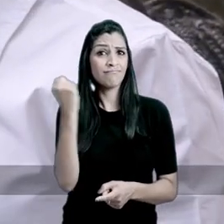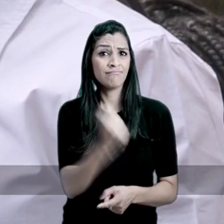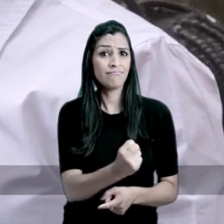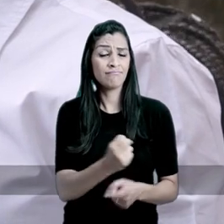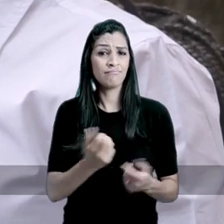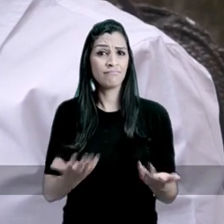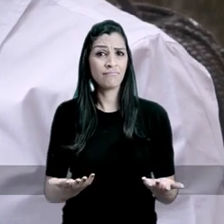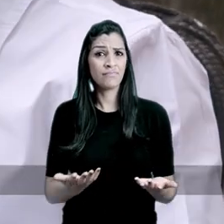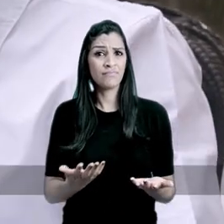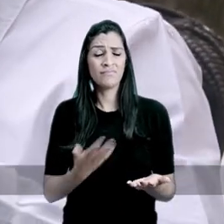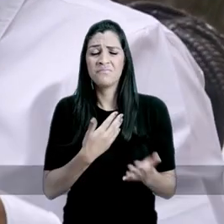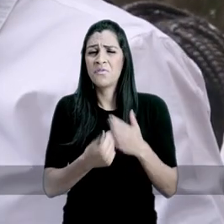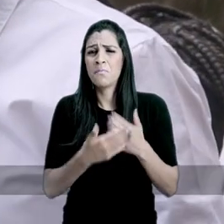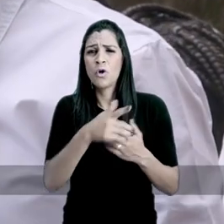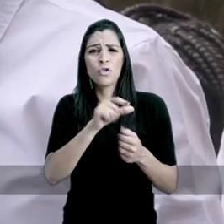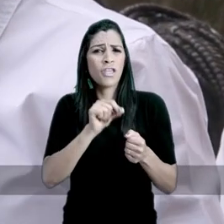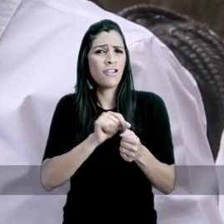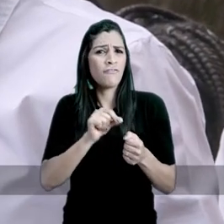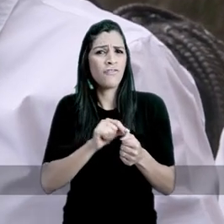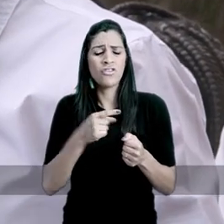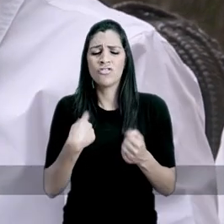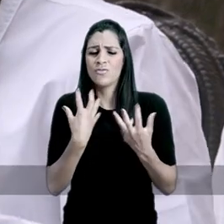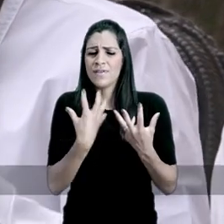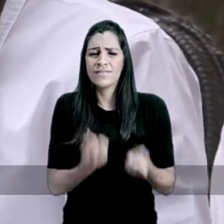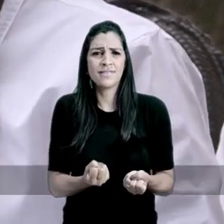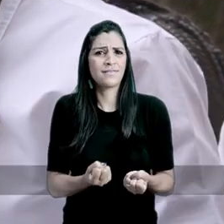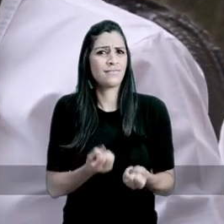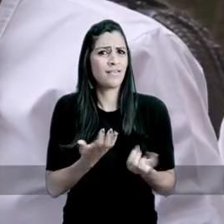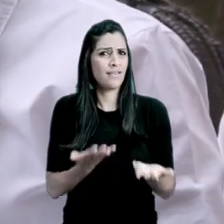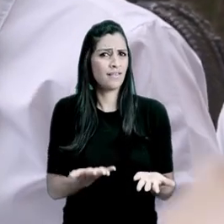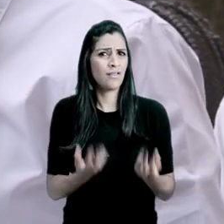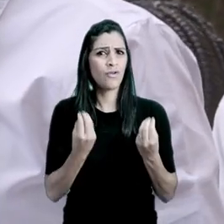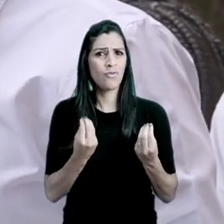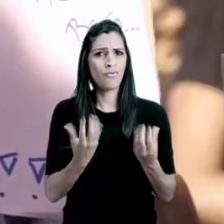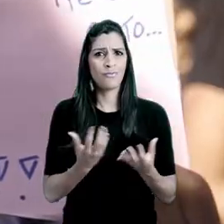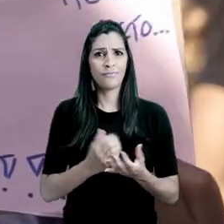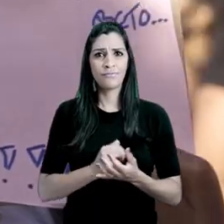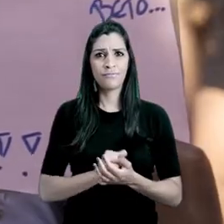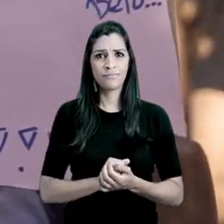morte. Não importa o que ele fez, nós não vamos aceitar nenhum tipo de relativização.